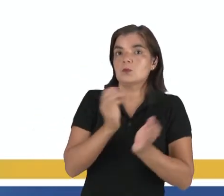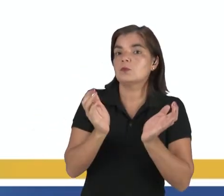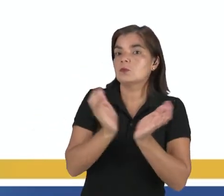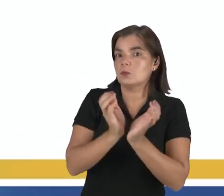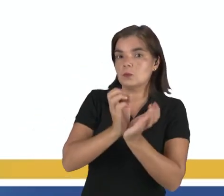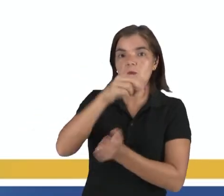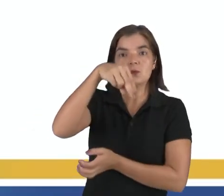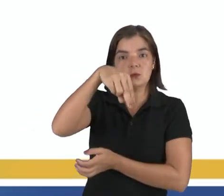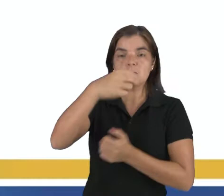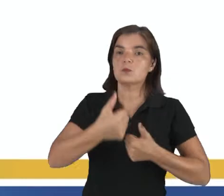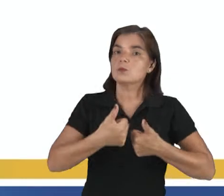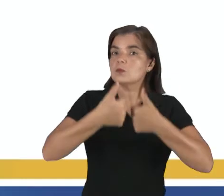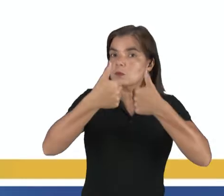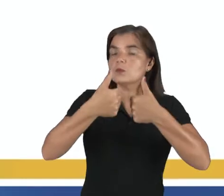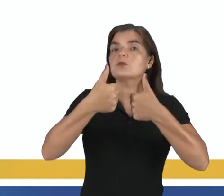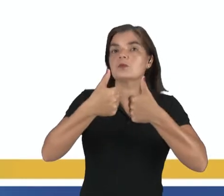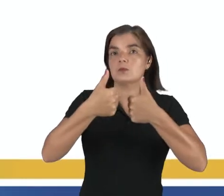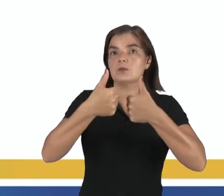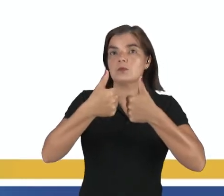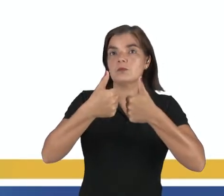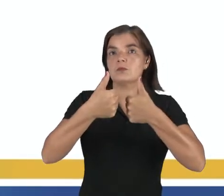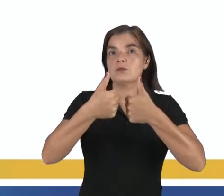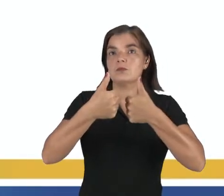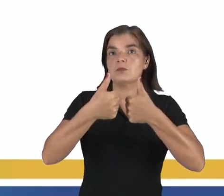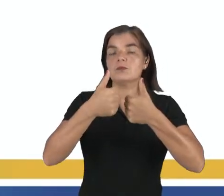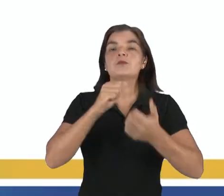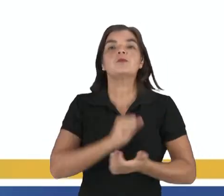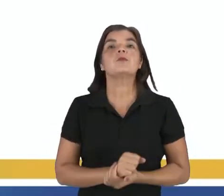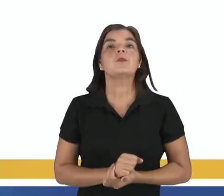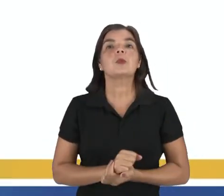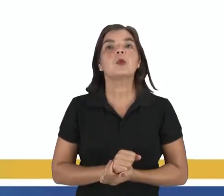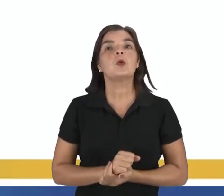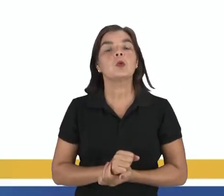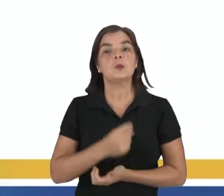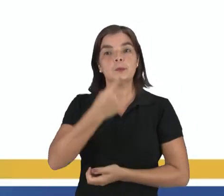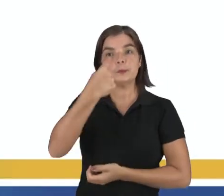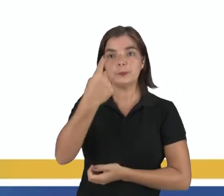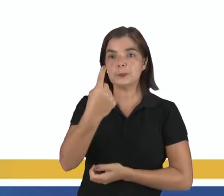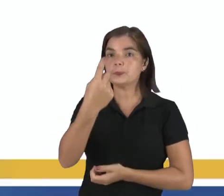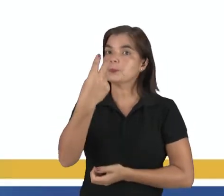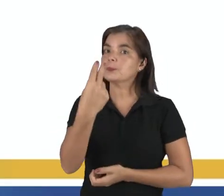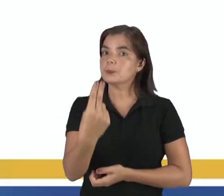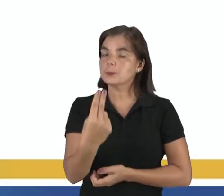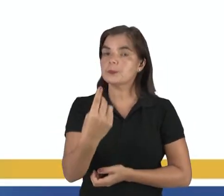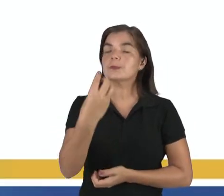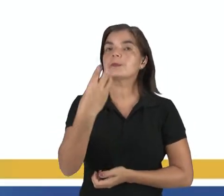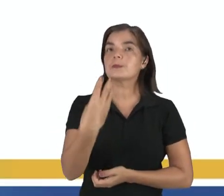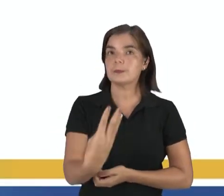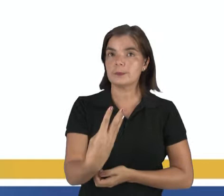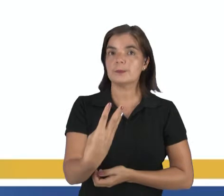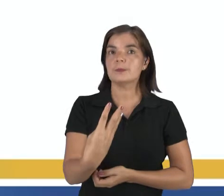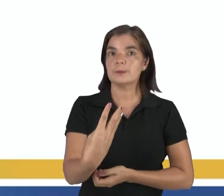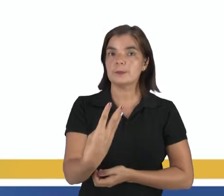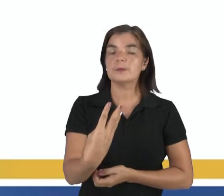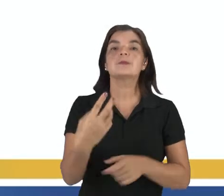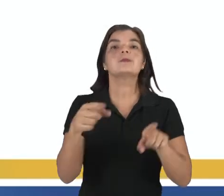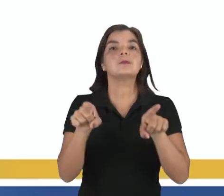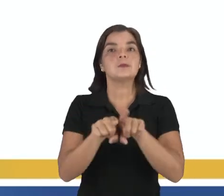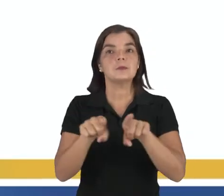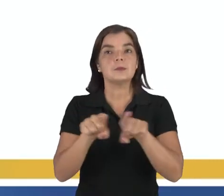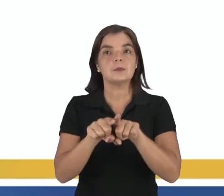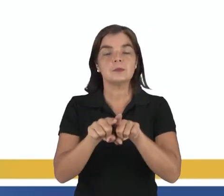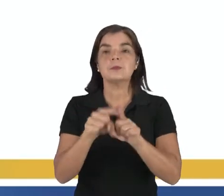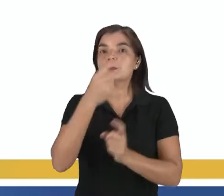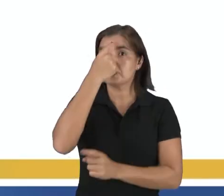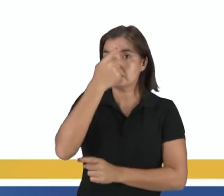números naturais positivos, não nulo, e aí nós temos o 1, o 2 e o 3, e aí nós vamos